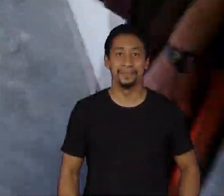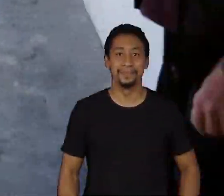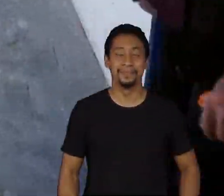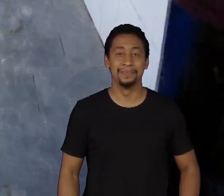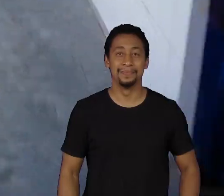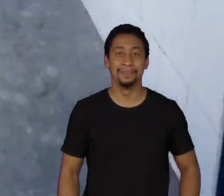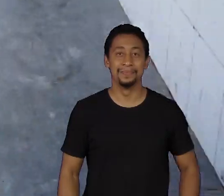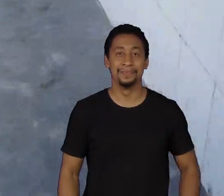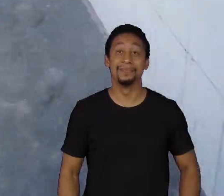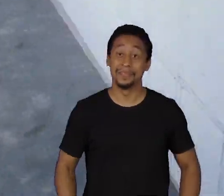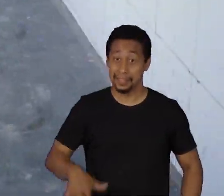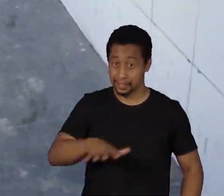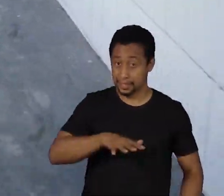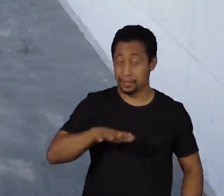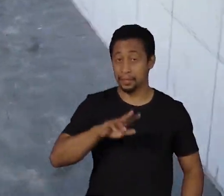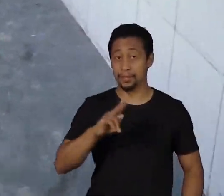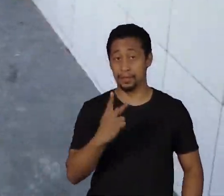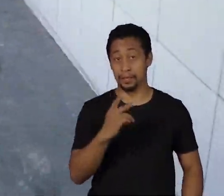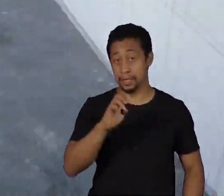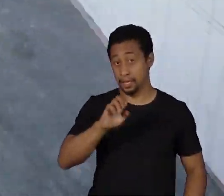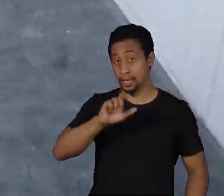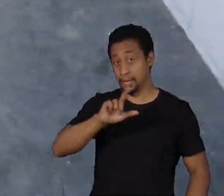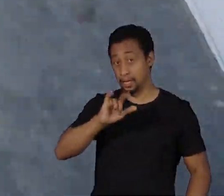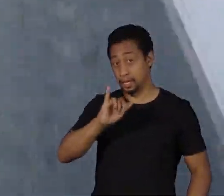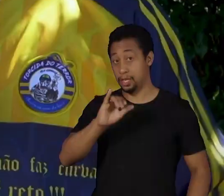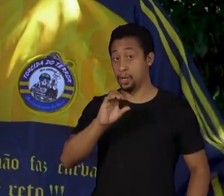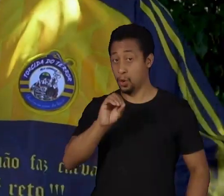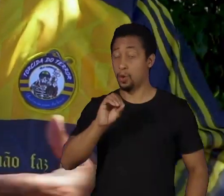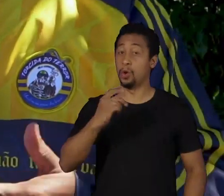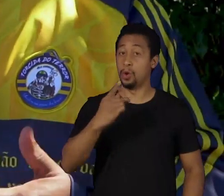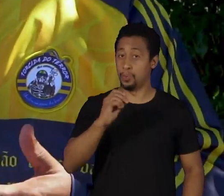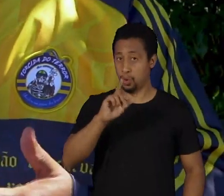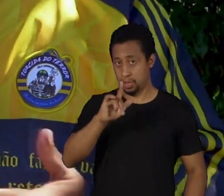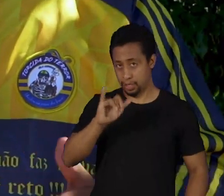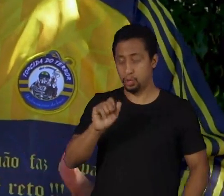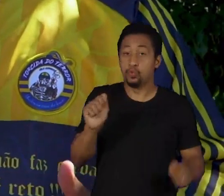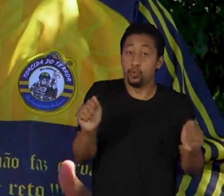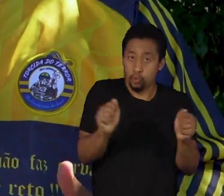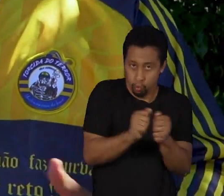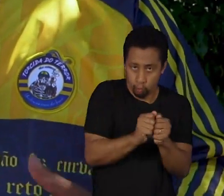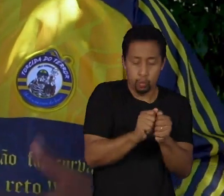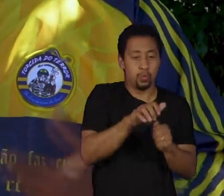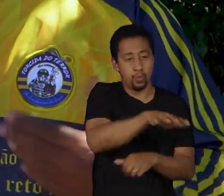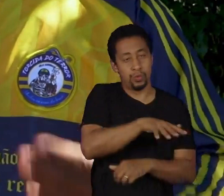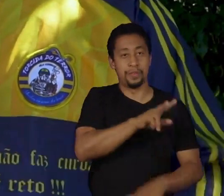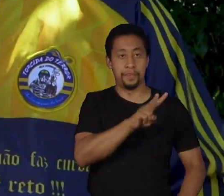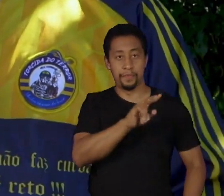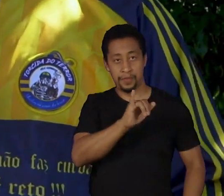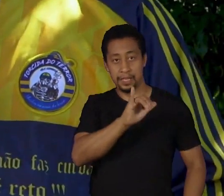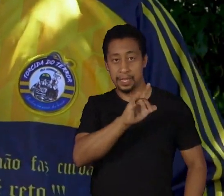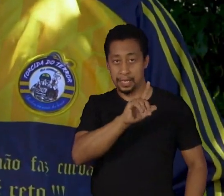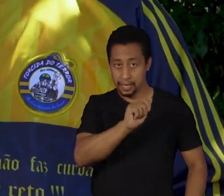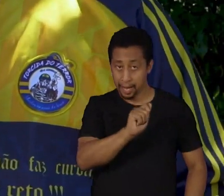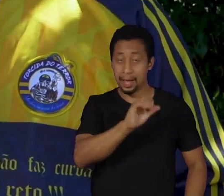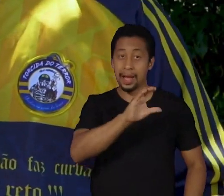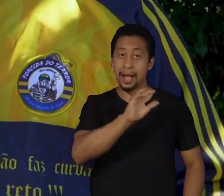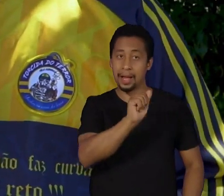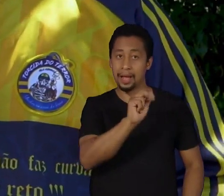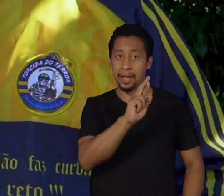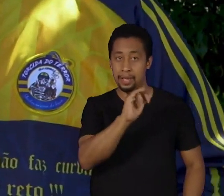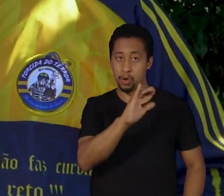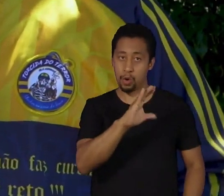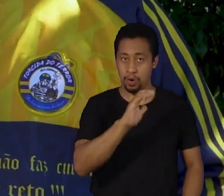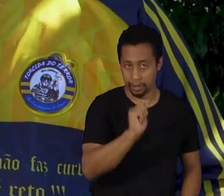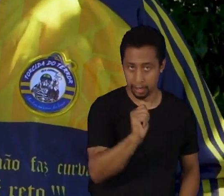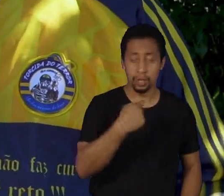Você está em Heliópolis, junto com o bairro da Vila Carioca. E aqui é uma associação beneficente, que nós somos um time de futebol, que